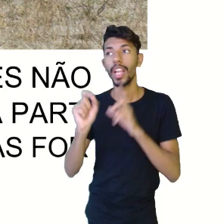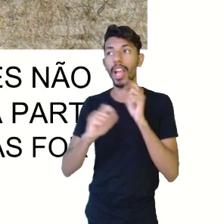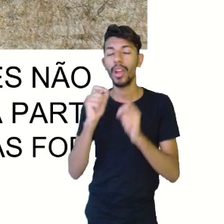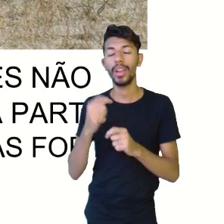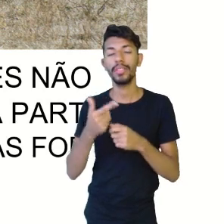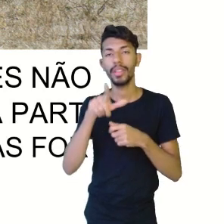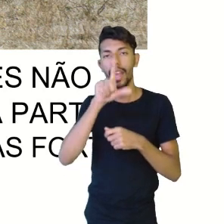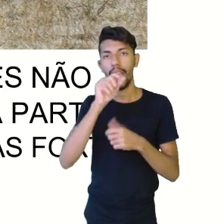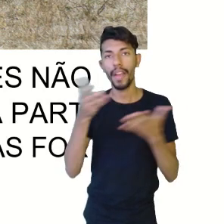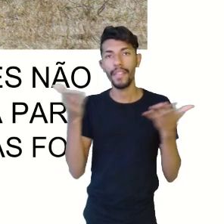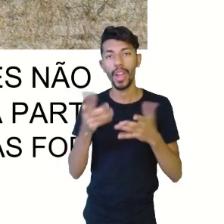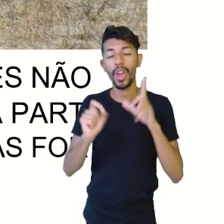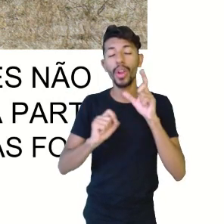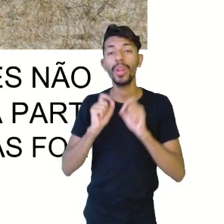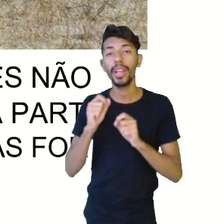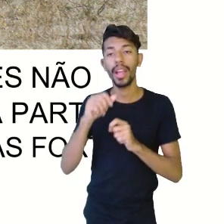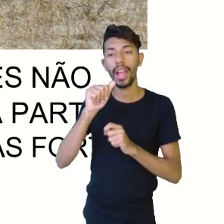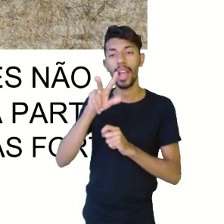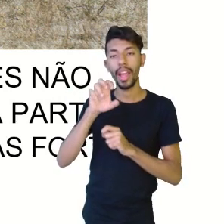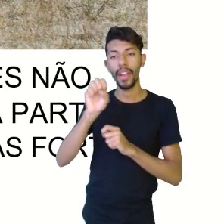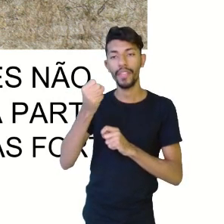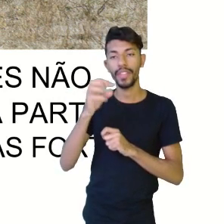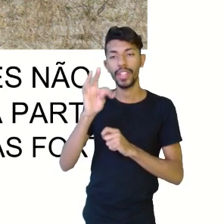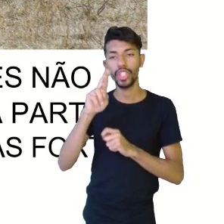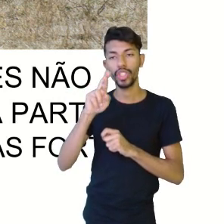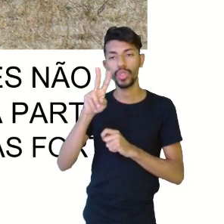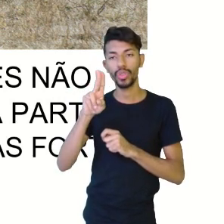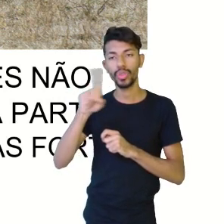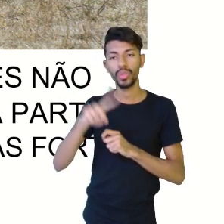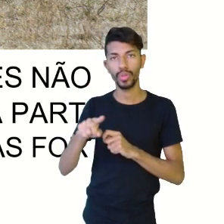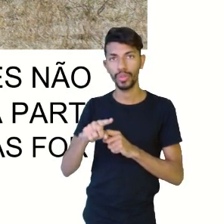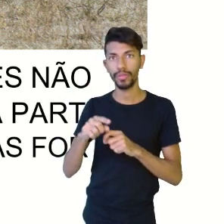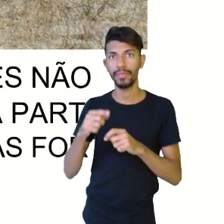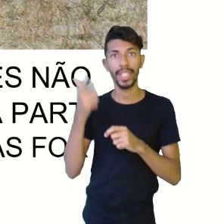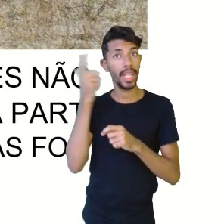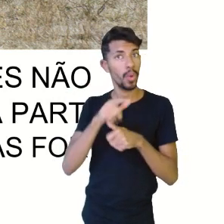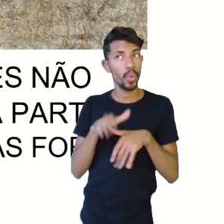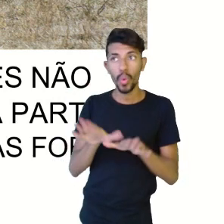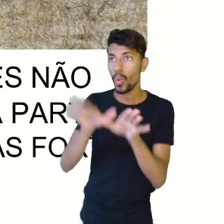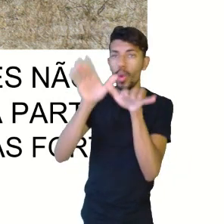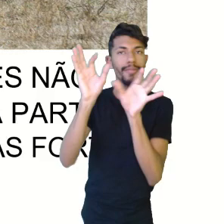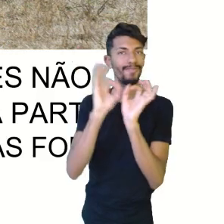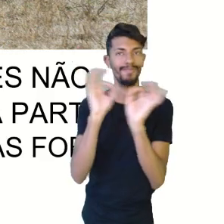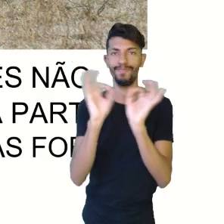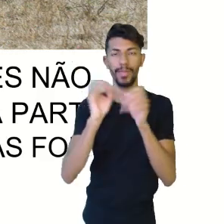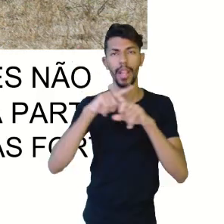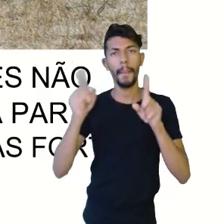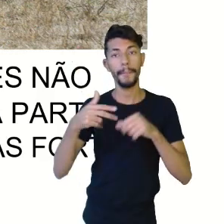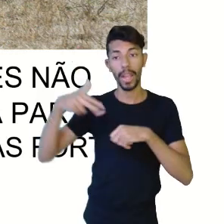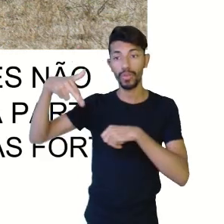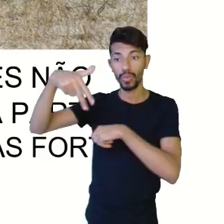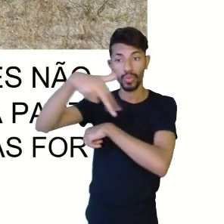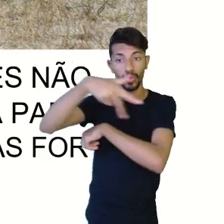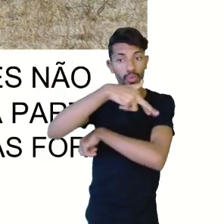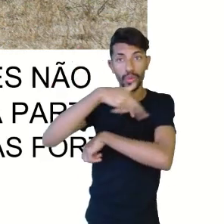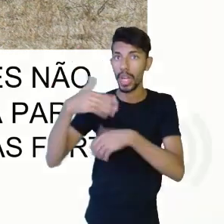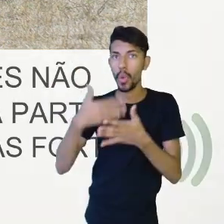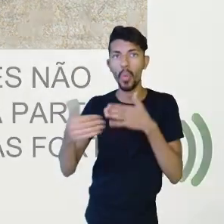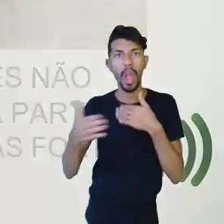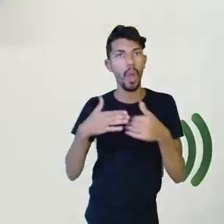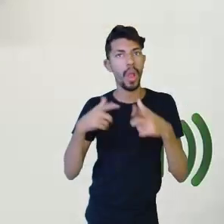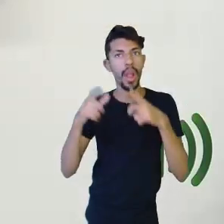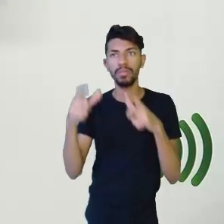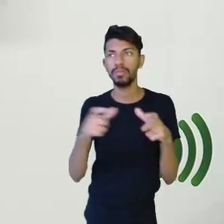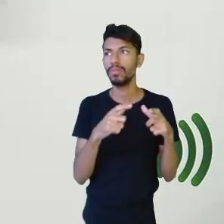tem... Elas não voam, mas andam por toda parte. A característica dos avestruzes é que eles têm